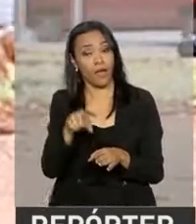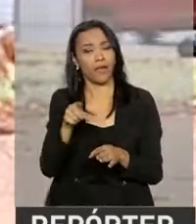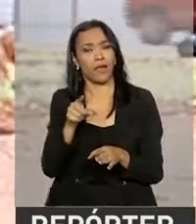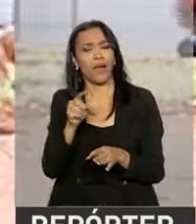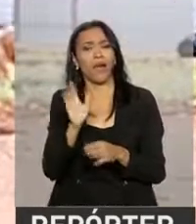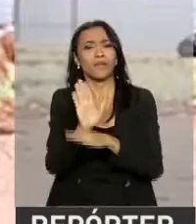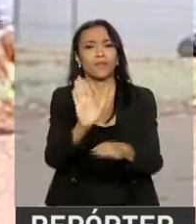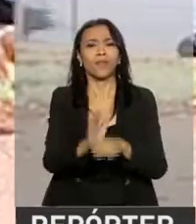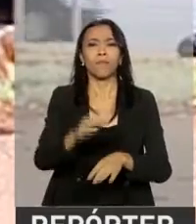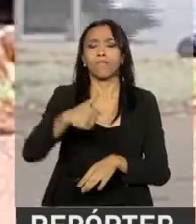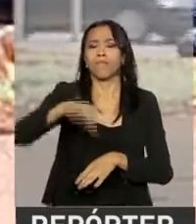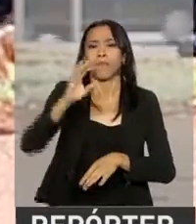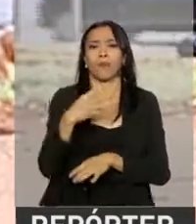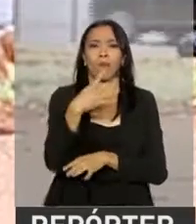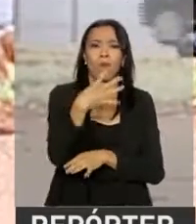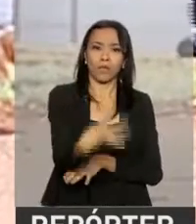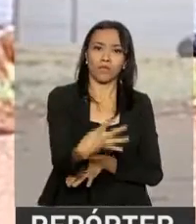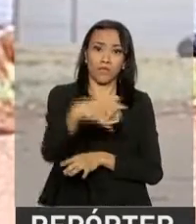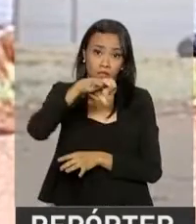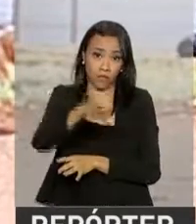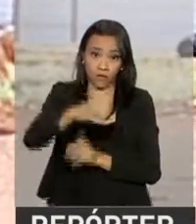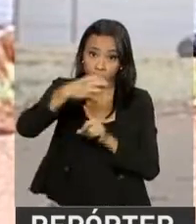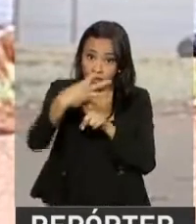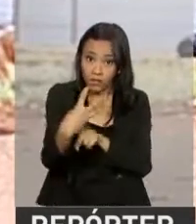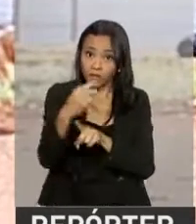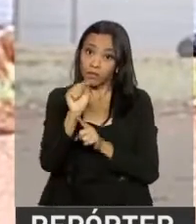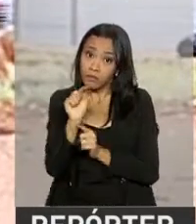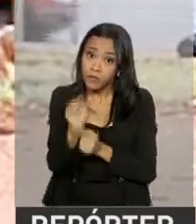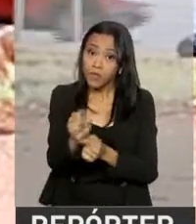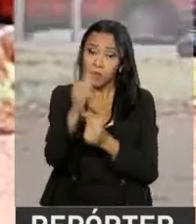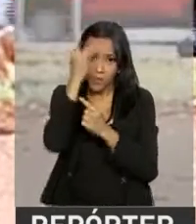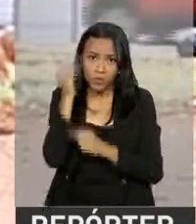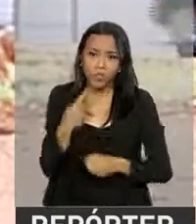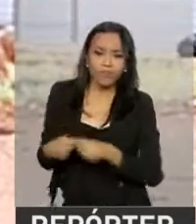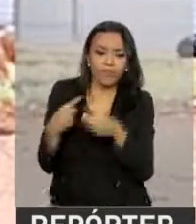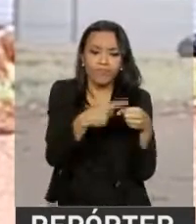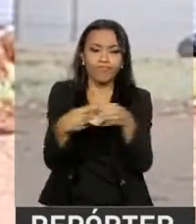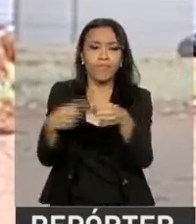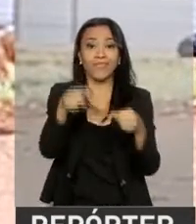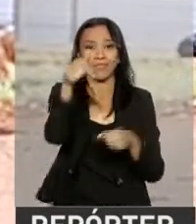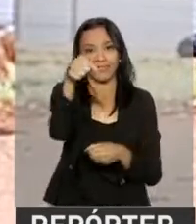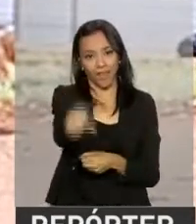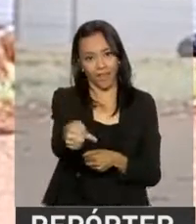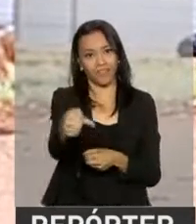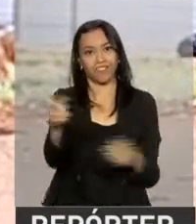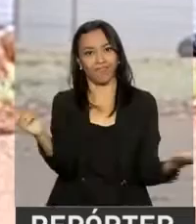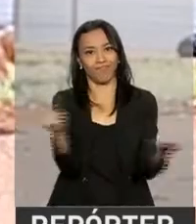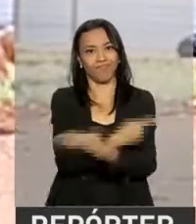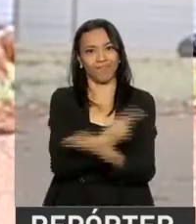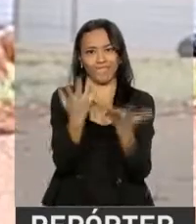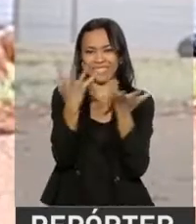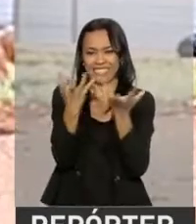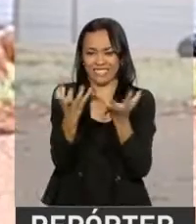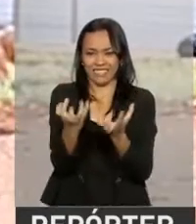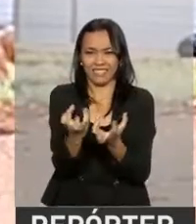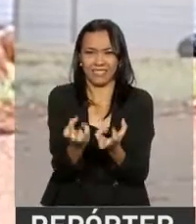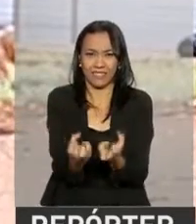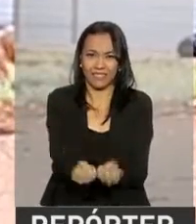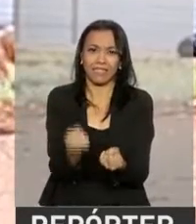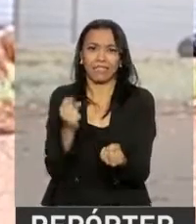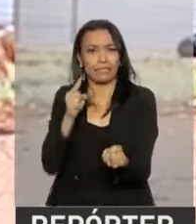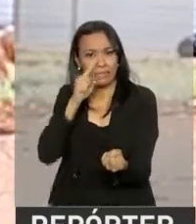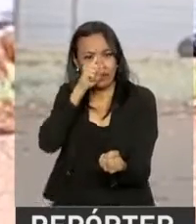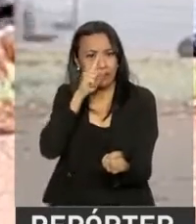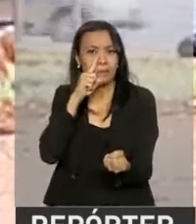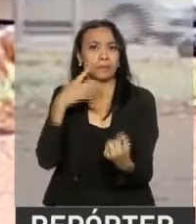de 493 mil pessoas de 7 municípios que tiveram a situação de emergência reconhecida